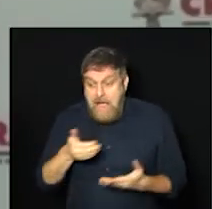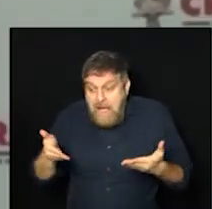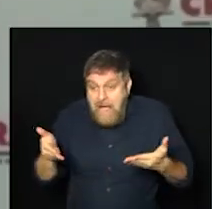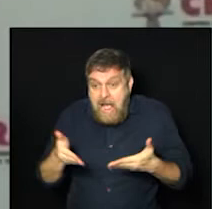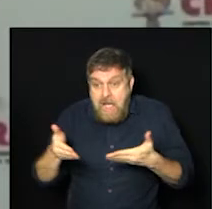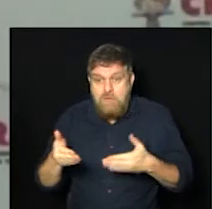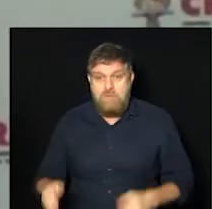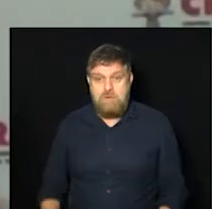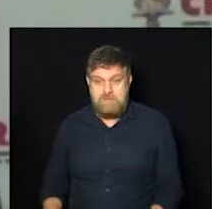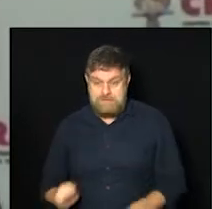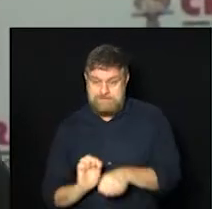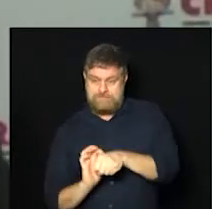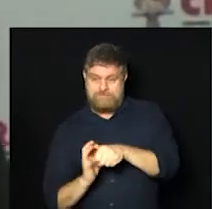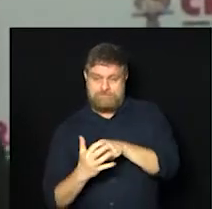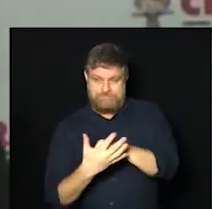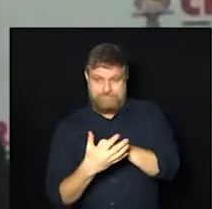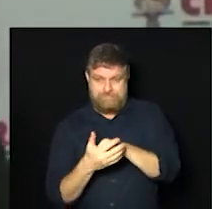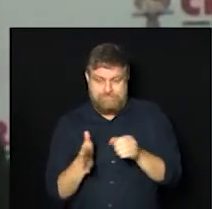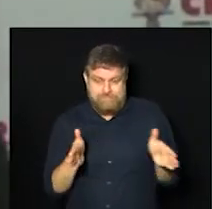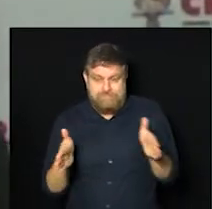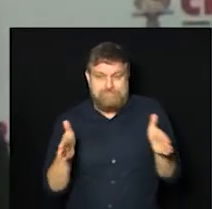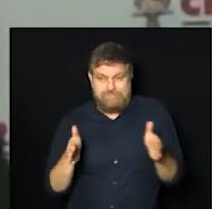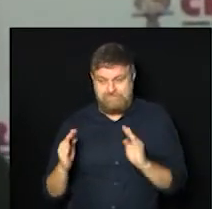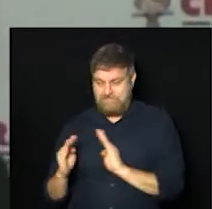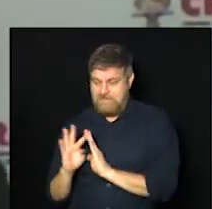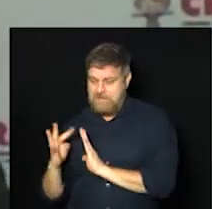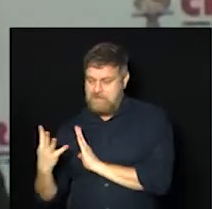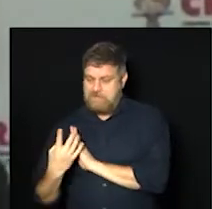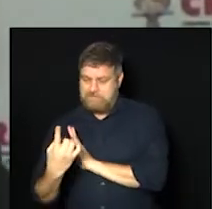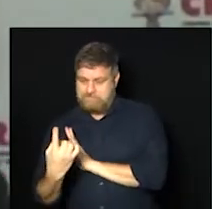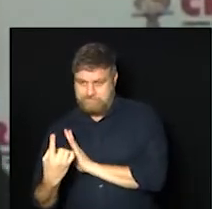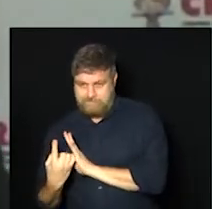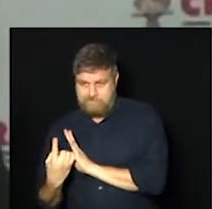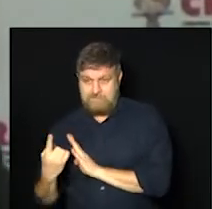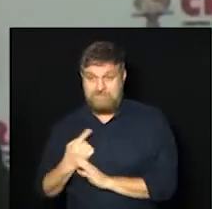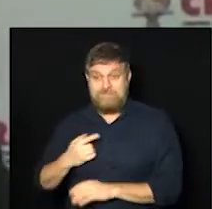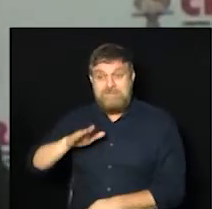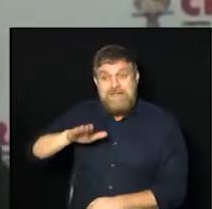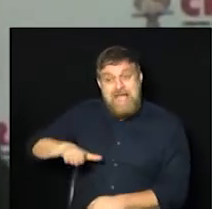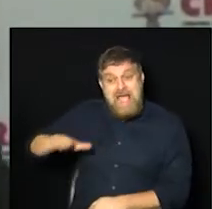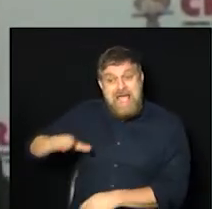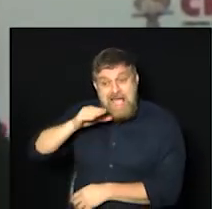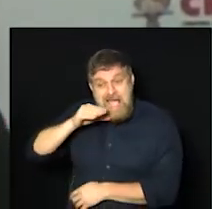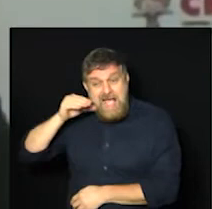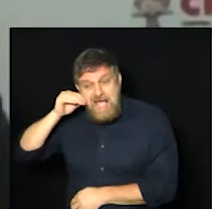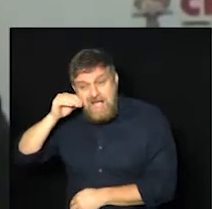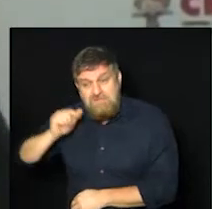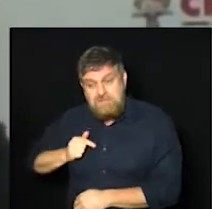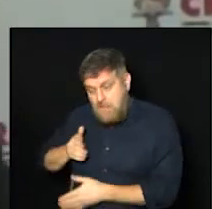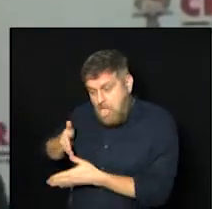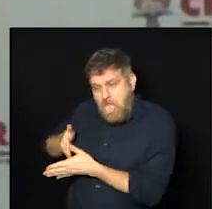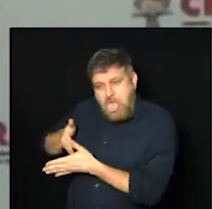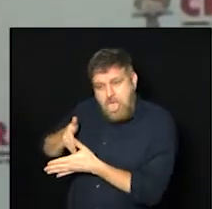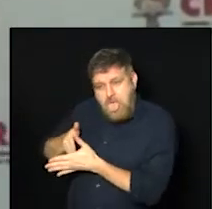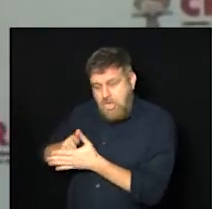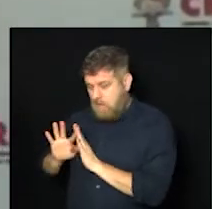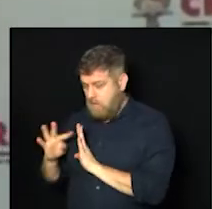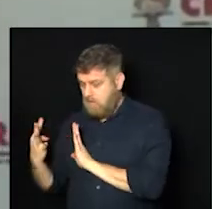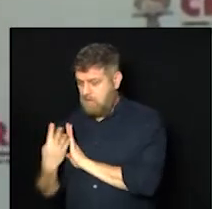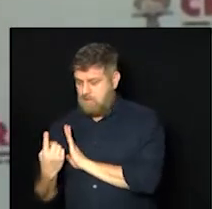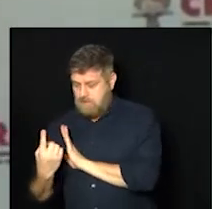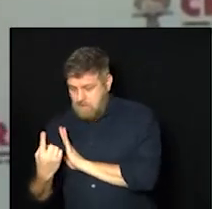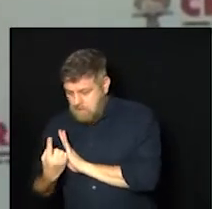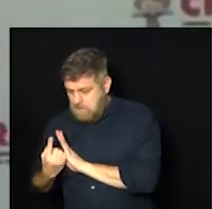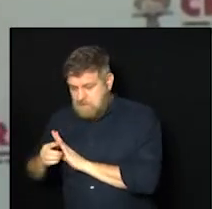agora, né, com a questão do isolamento social, em que o trânsito das crianças e dos adolescentes são restritos, né, eles ficam mais dentro